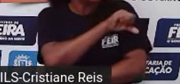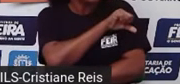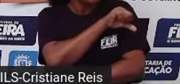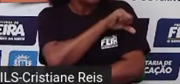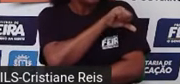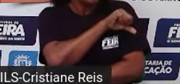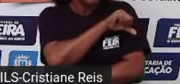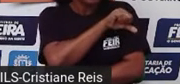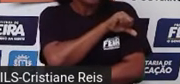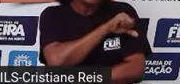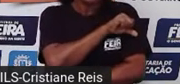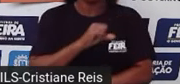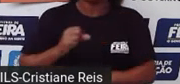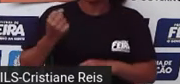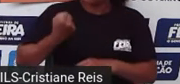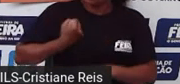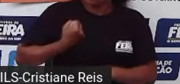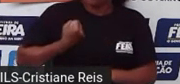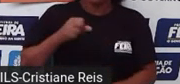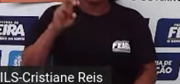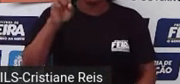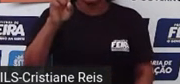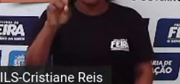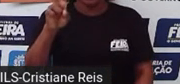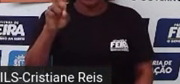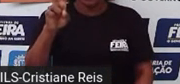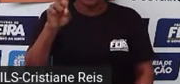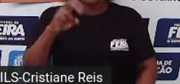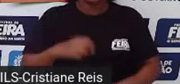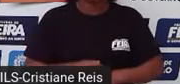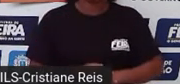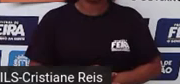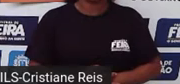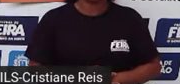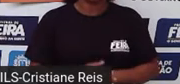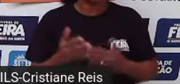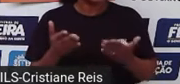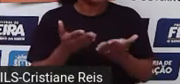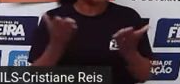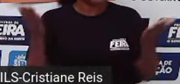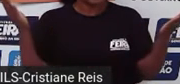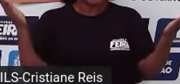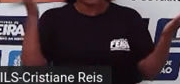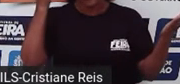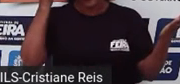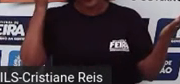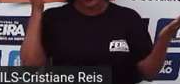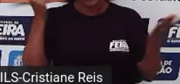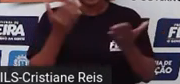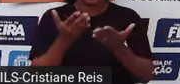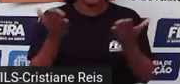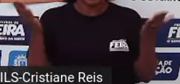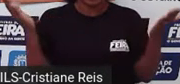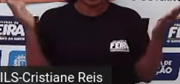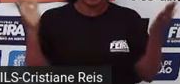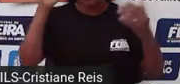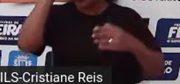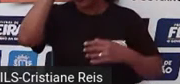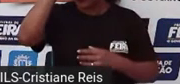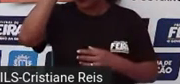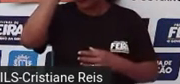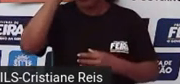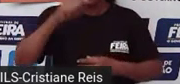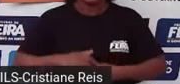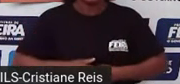é a nossa quinta aula então vamos lá a gente sucesso para todos vocês Espero que compreendam bom